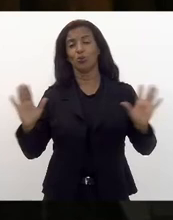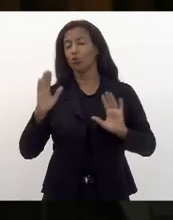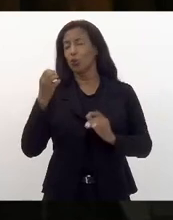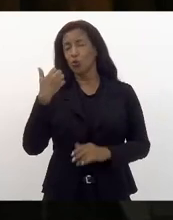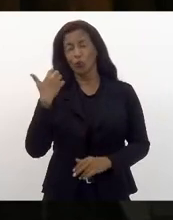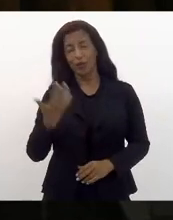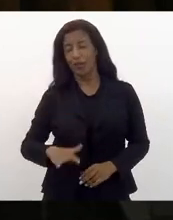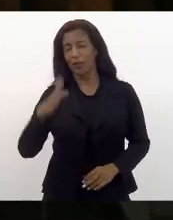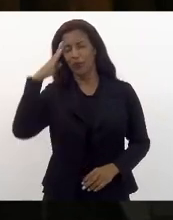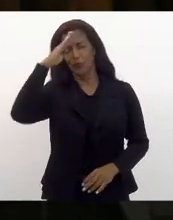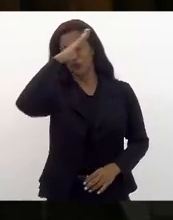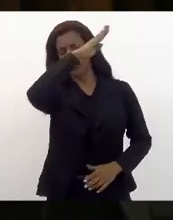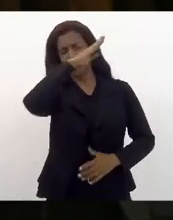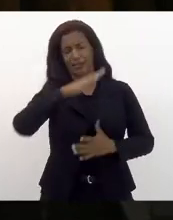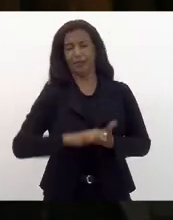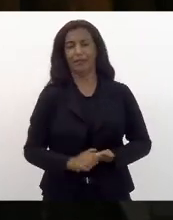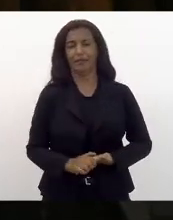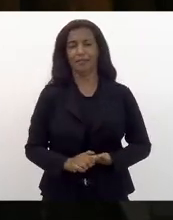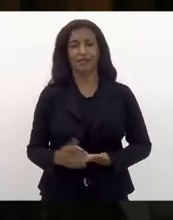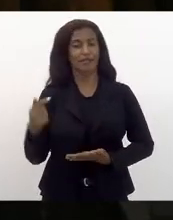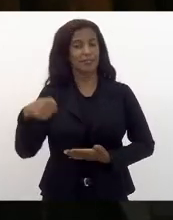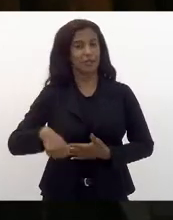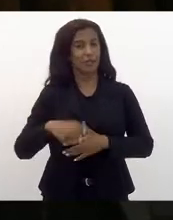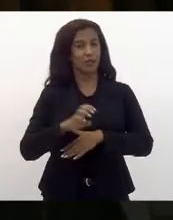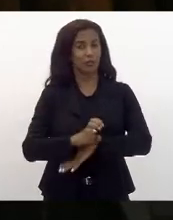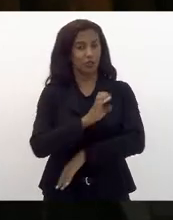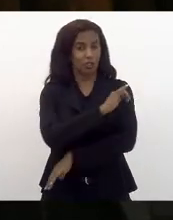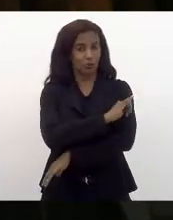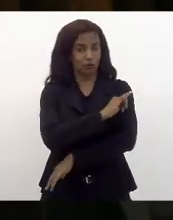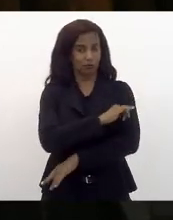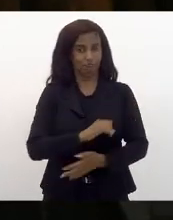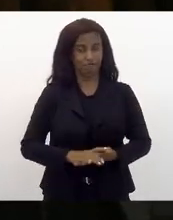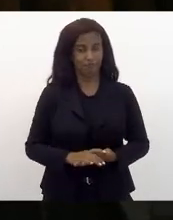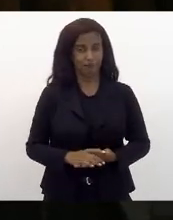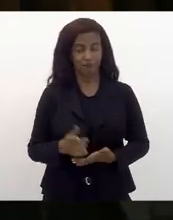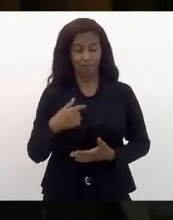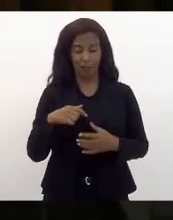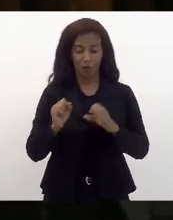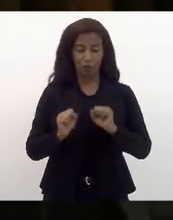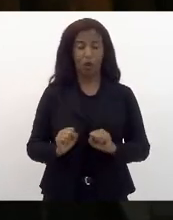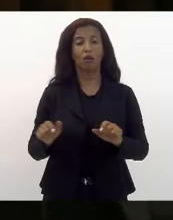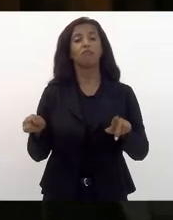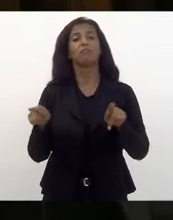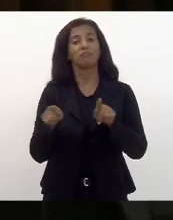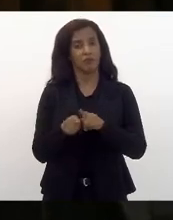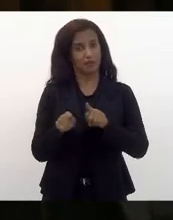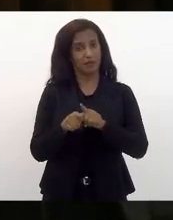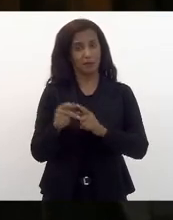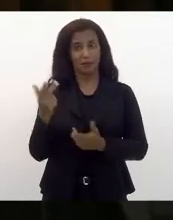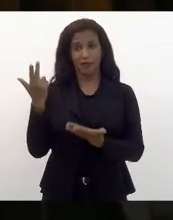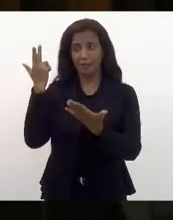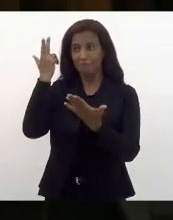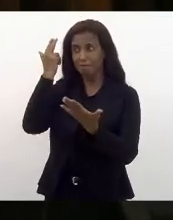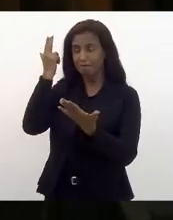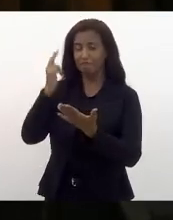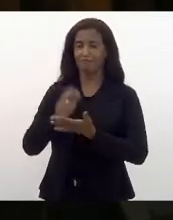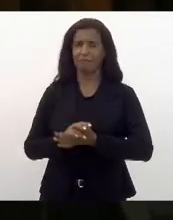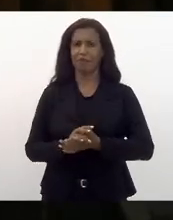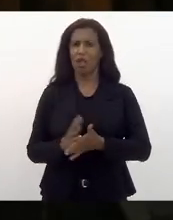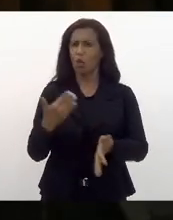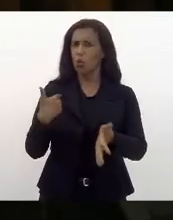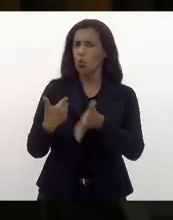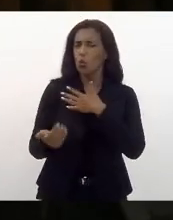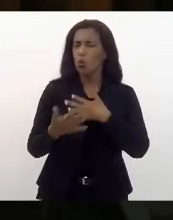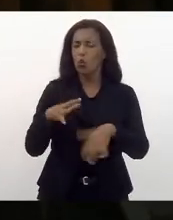campo funcionalista e aqui no estado do Rio de Janeiro eu posso também Deputado Eliel Marcos ele está em